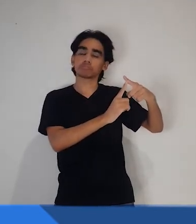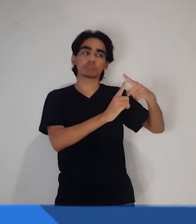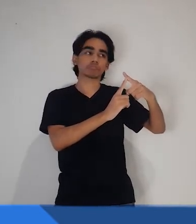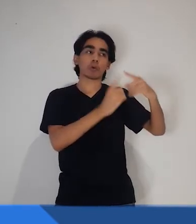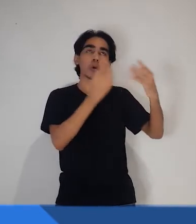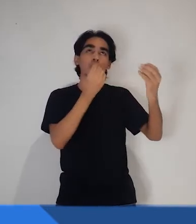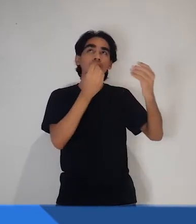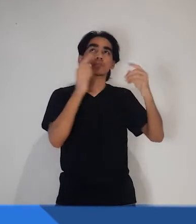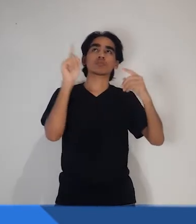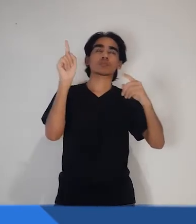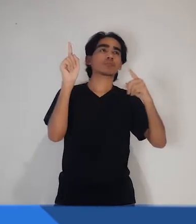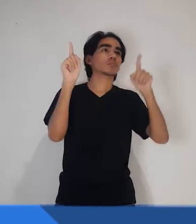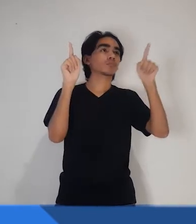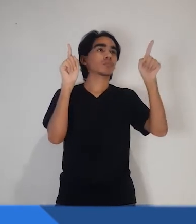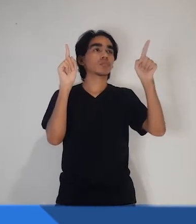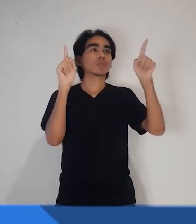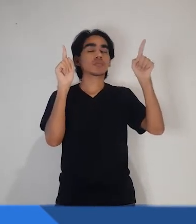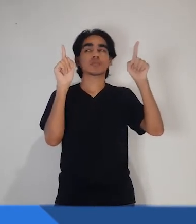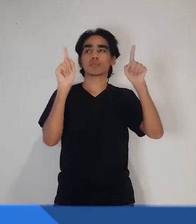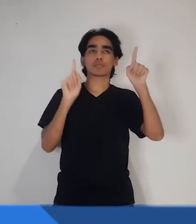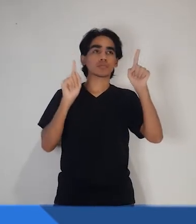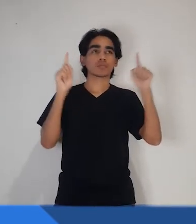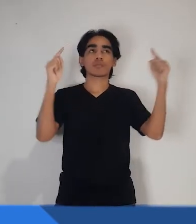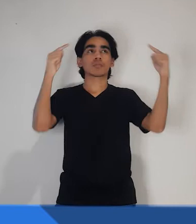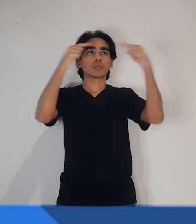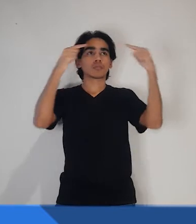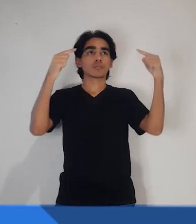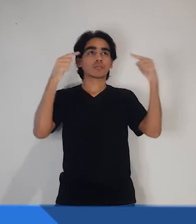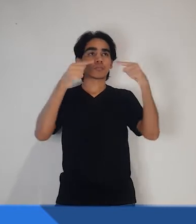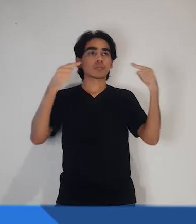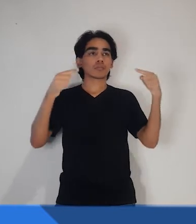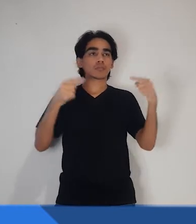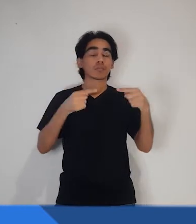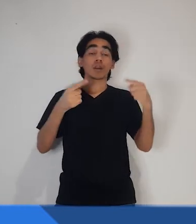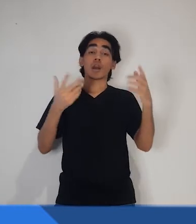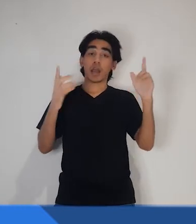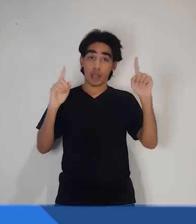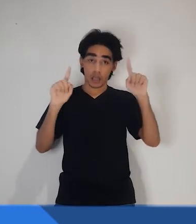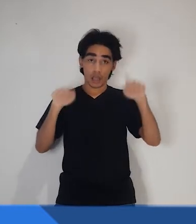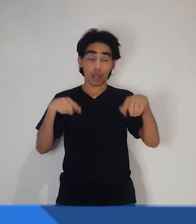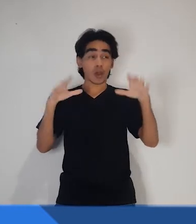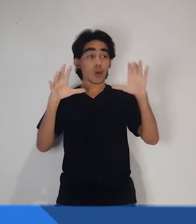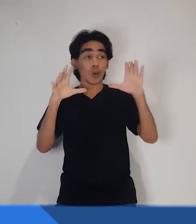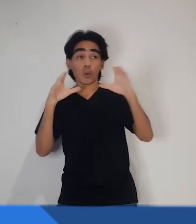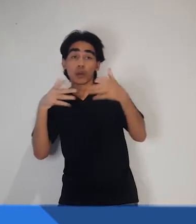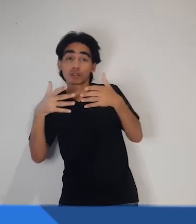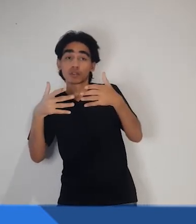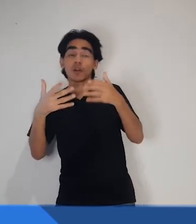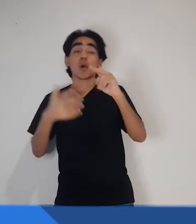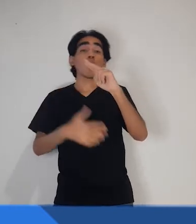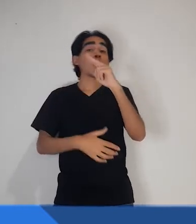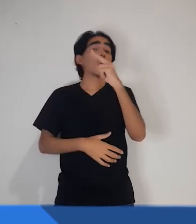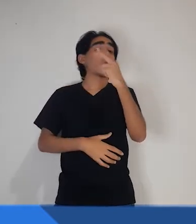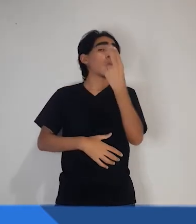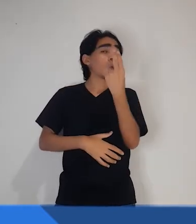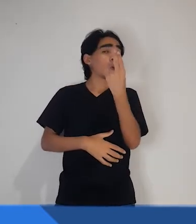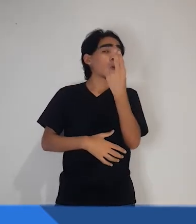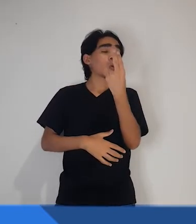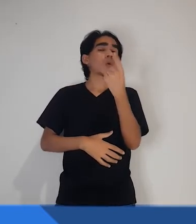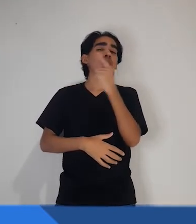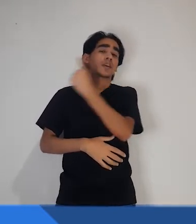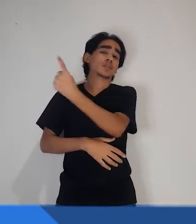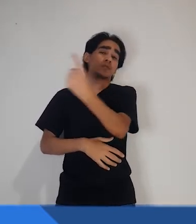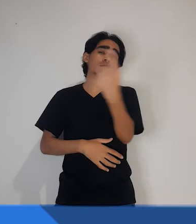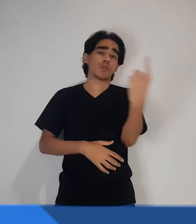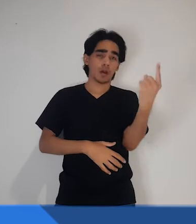a forma de trabalho dessa atividade, o tipo de interação, se é coletiva ou individual. Então, vamos lá. Eu vou